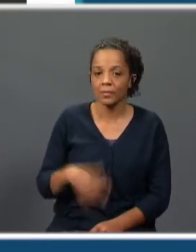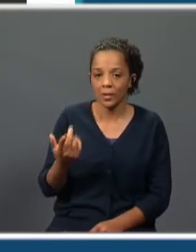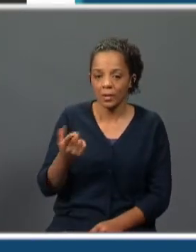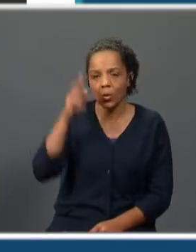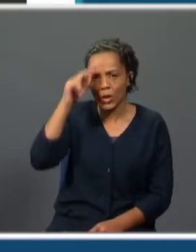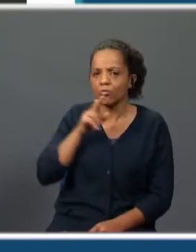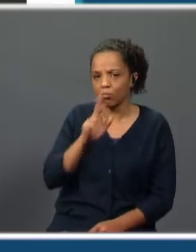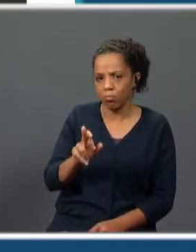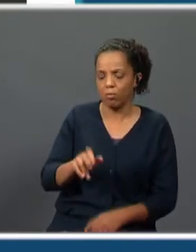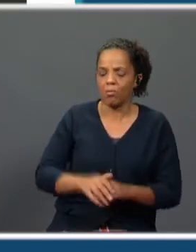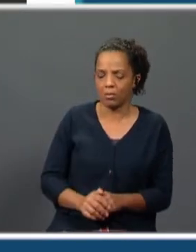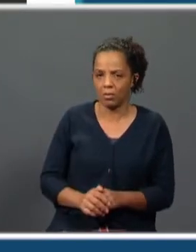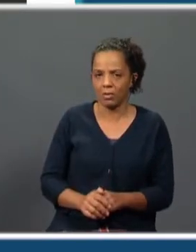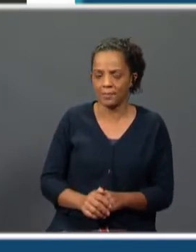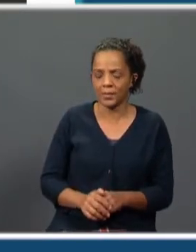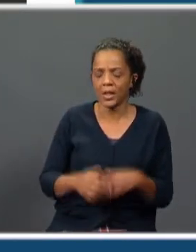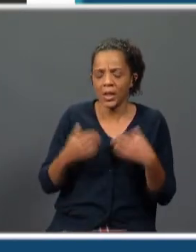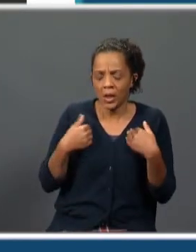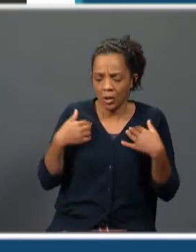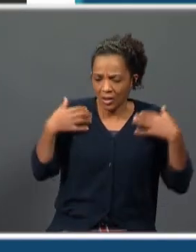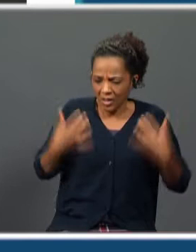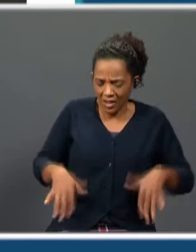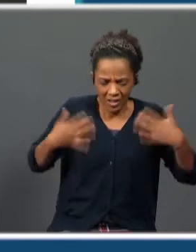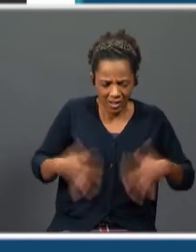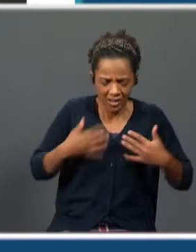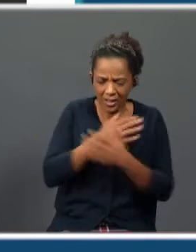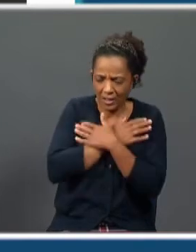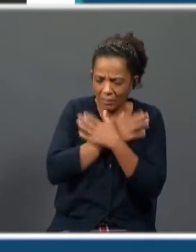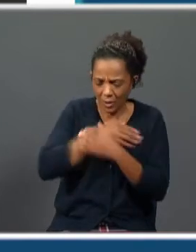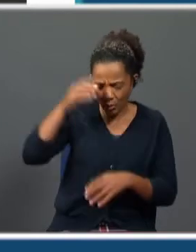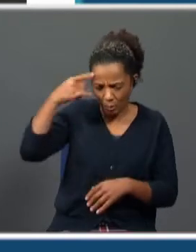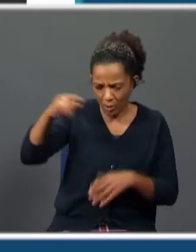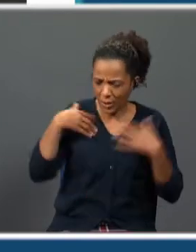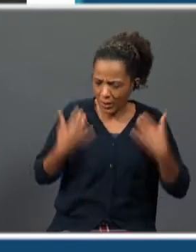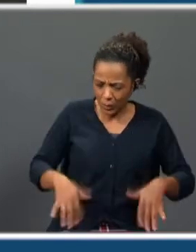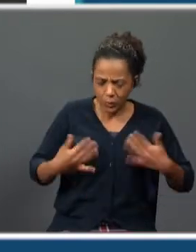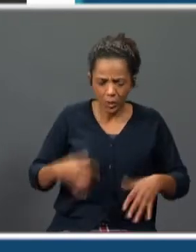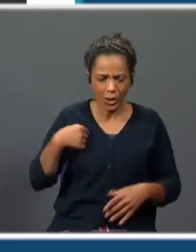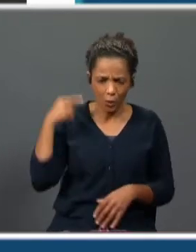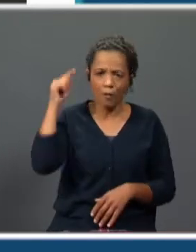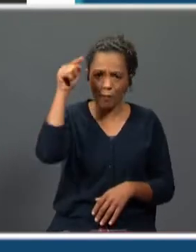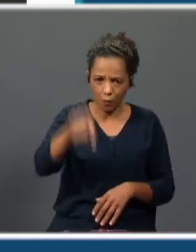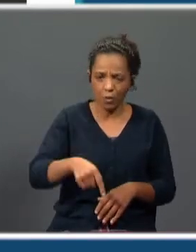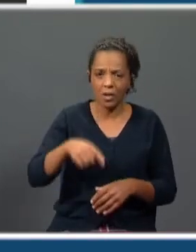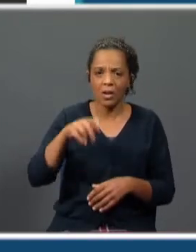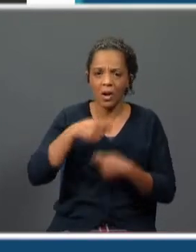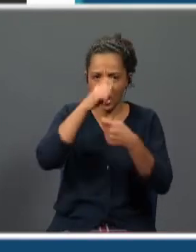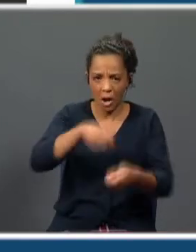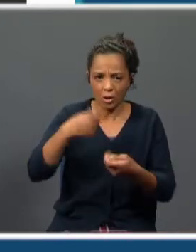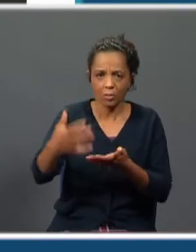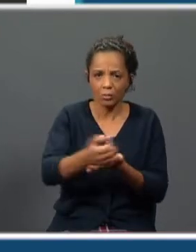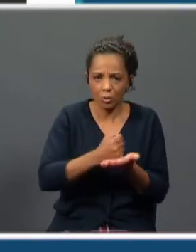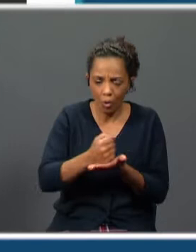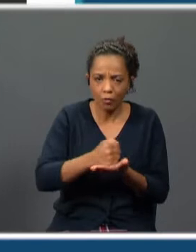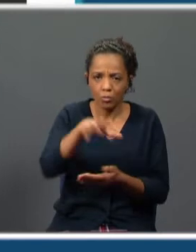Respondeu-lhe o coelhinho. Estou numa grande aflição, amigo boi. Eu tinha ido à horta buscar couves para fazer um caldinho